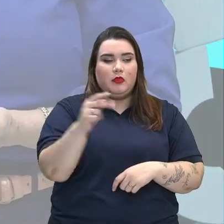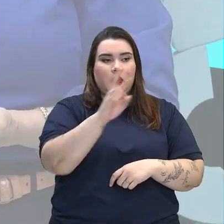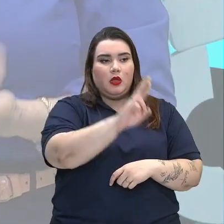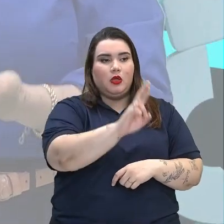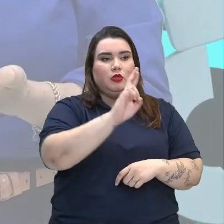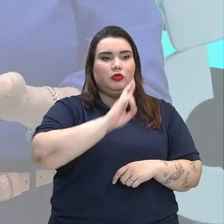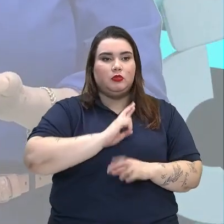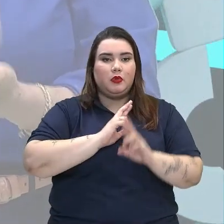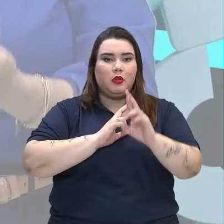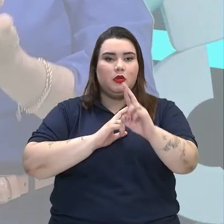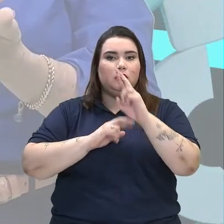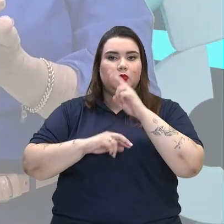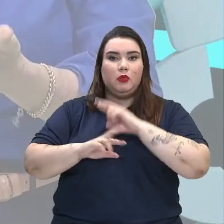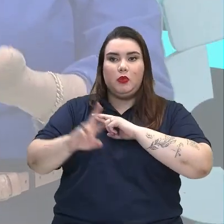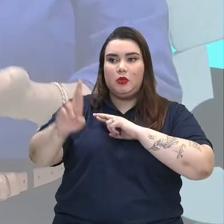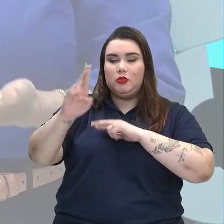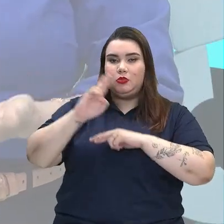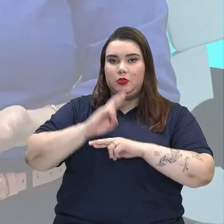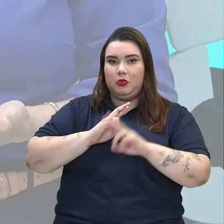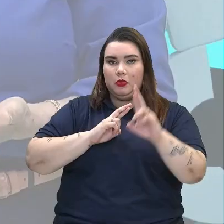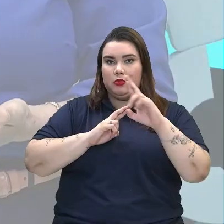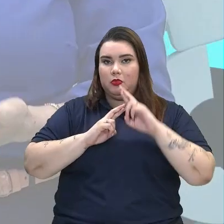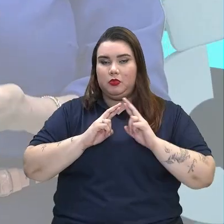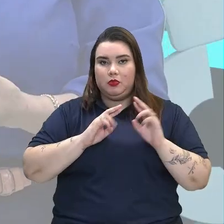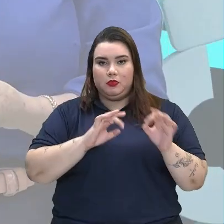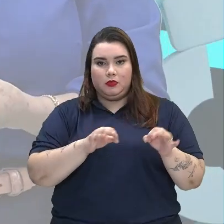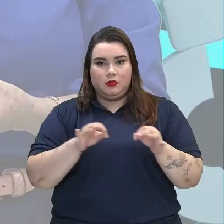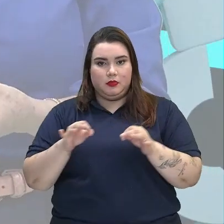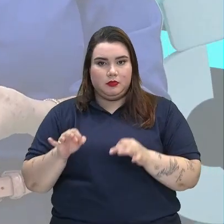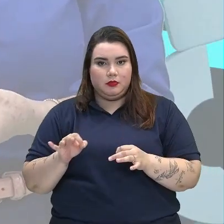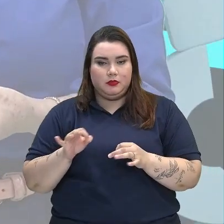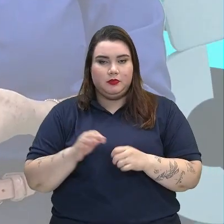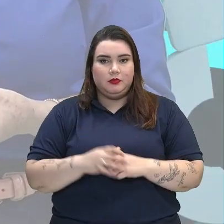muito bem definido. O papel do entrevistador é